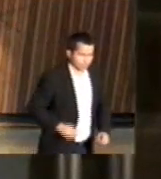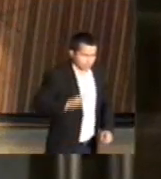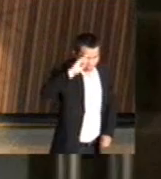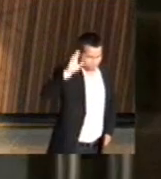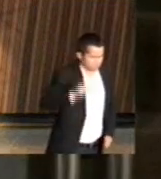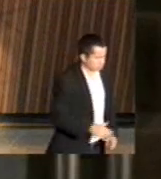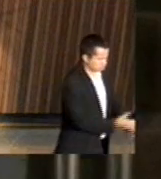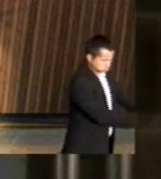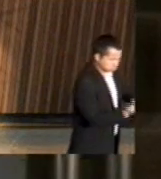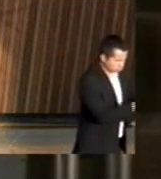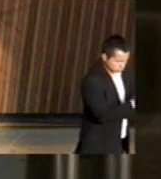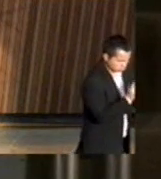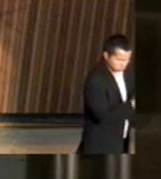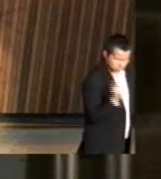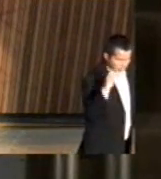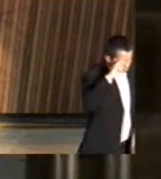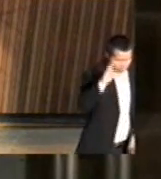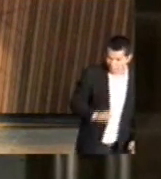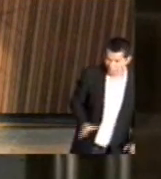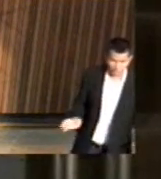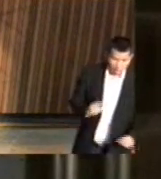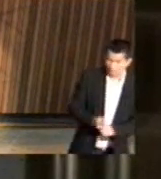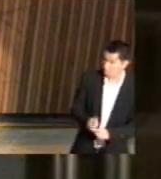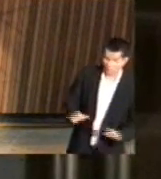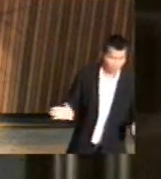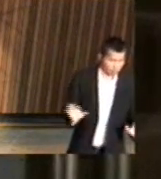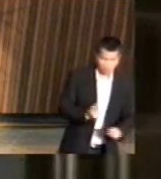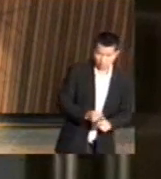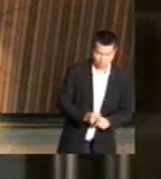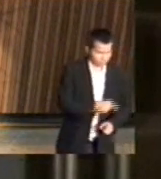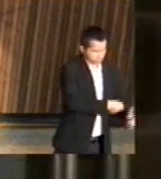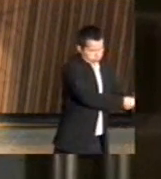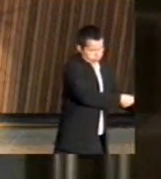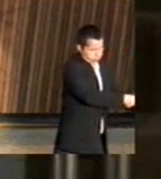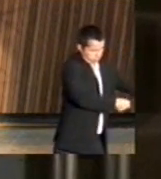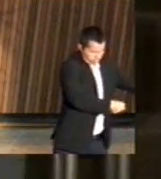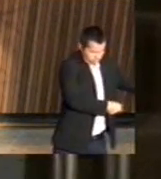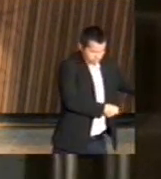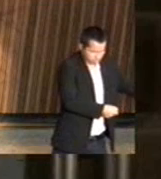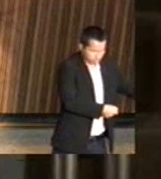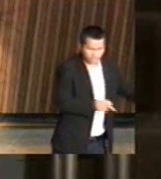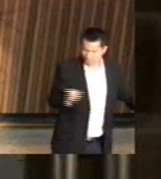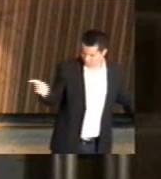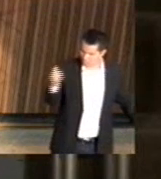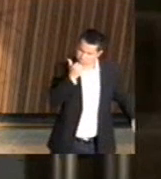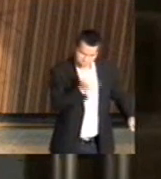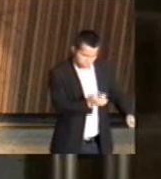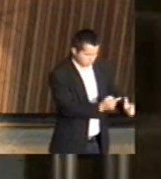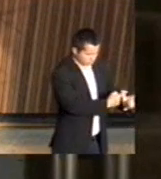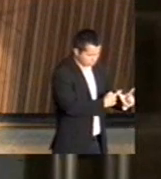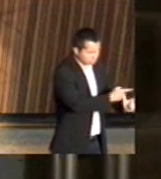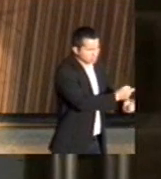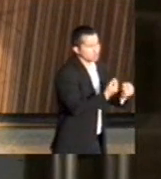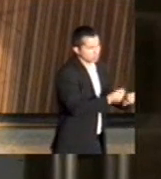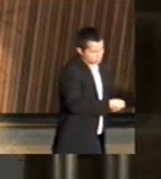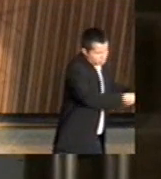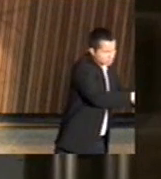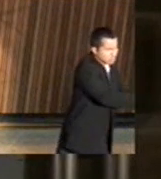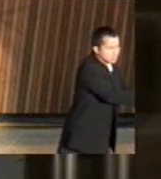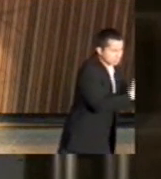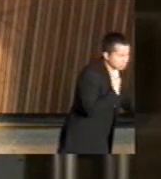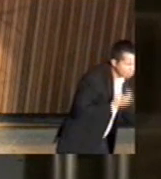Bíblia diz que o salário do pecado é a morte, e Jesus morreu por mim e por você na cruz do Calvário. Ele que